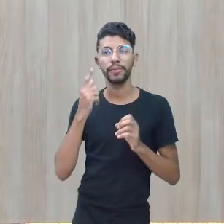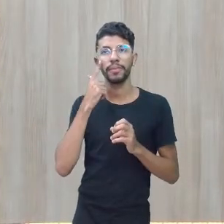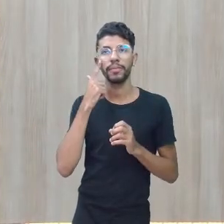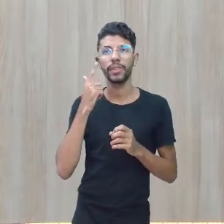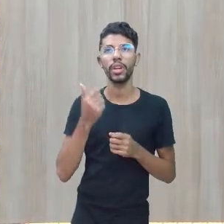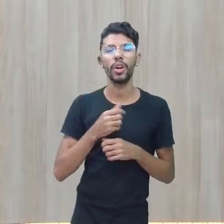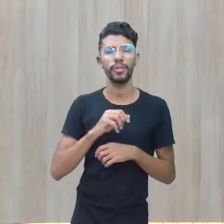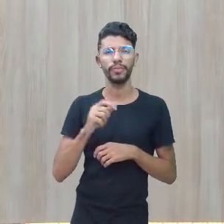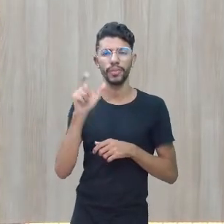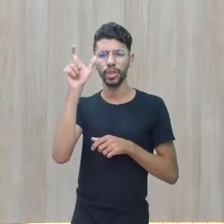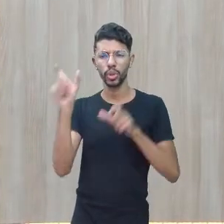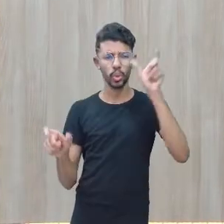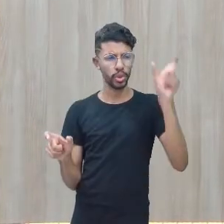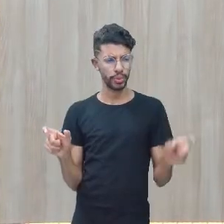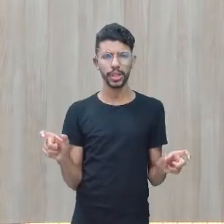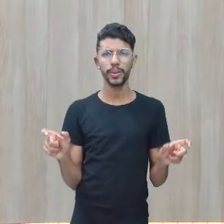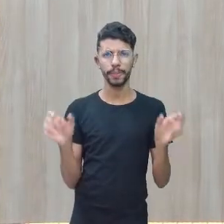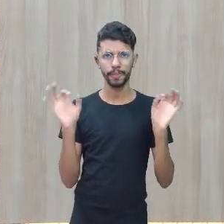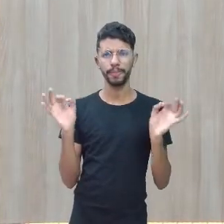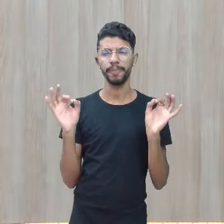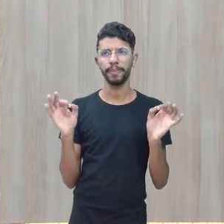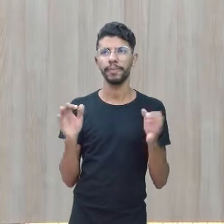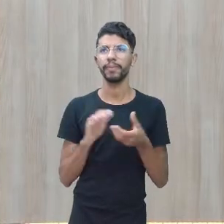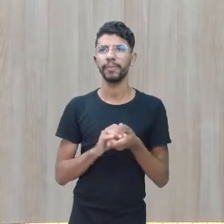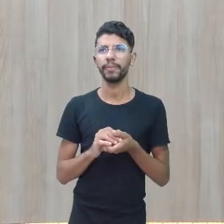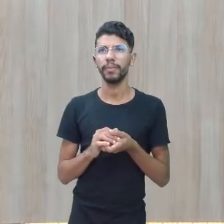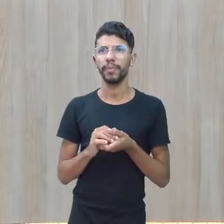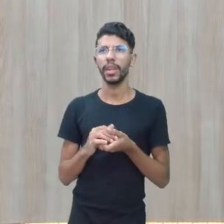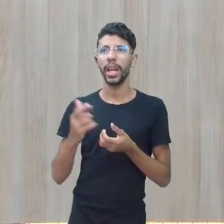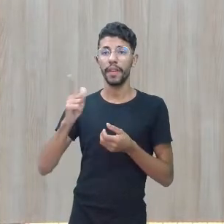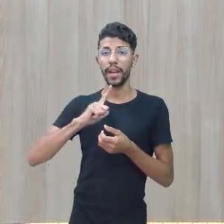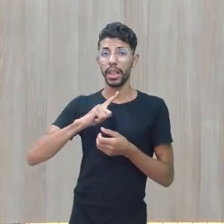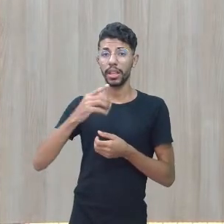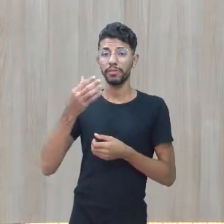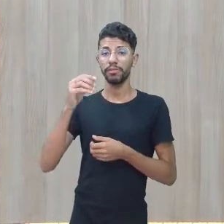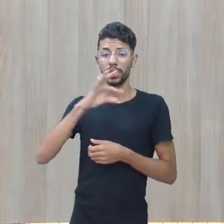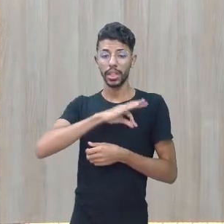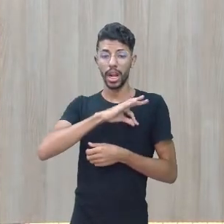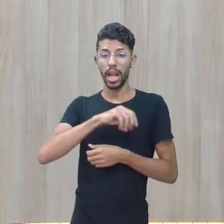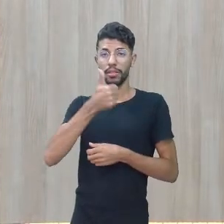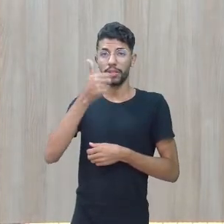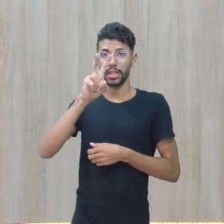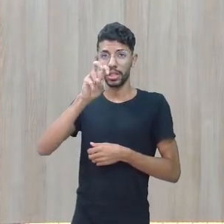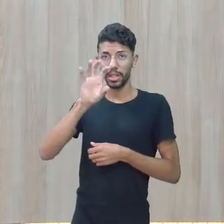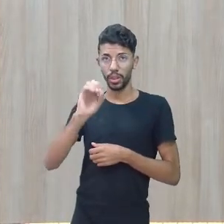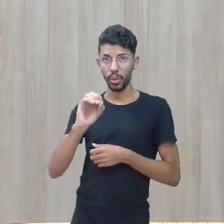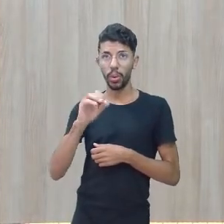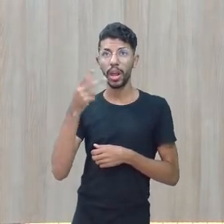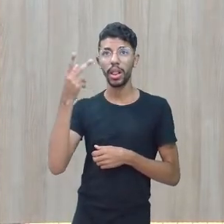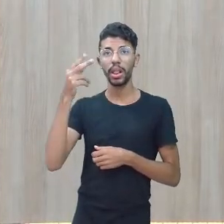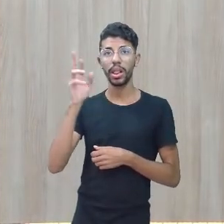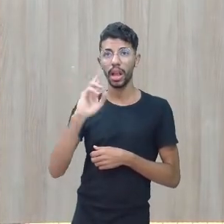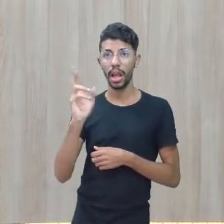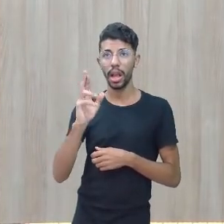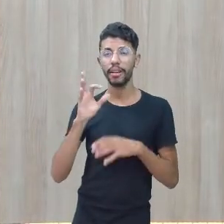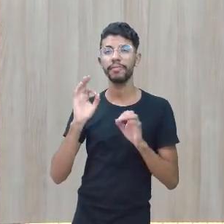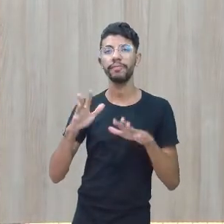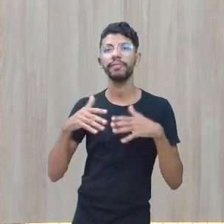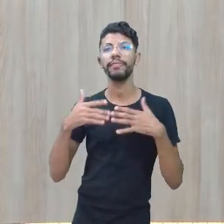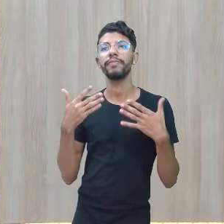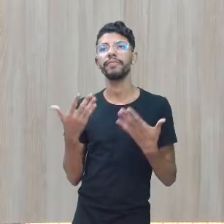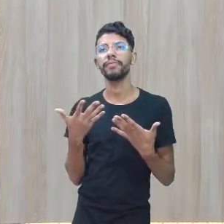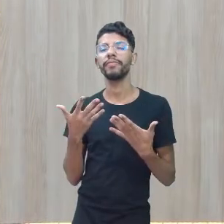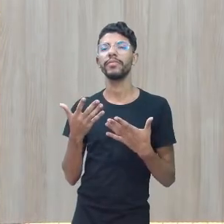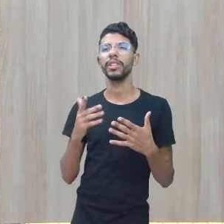João e Paulo são duas pessoas, vão ser remunerados por R$ 150, então aqui tem o valor total do serviço, e